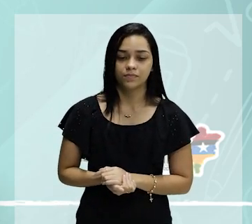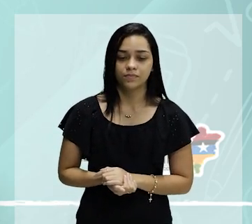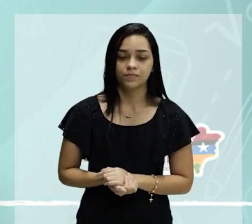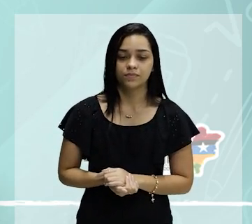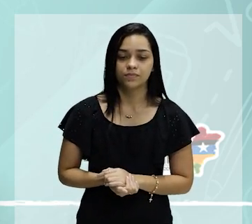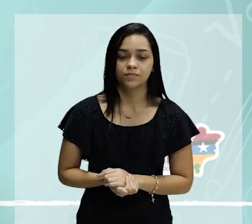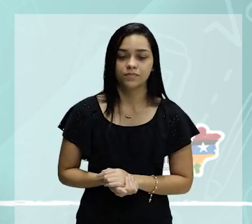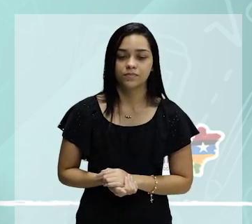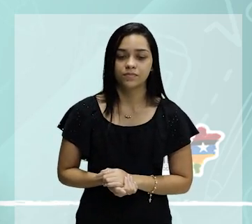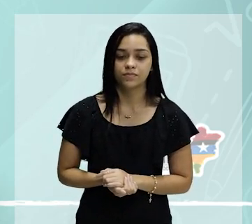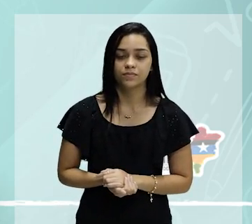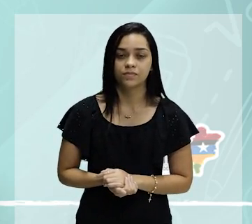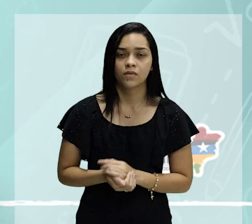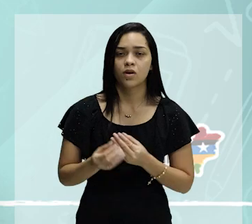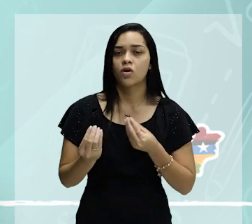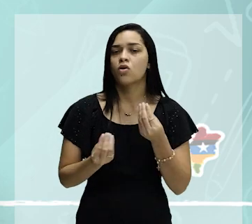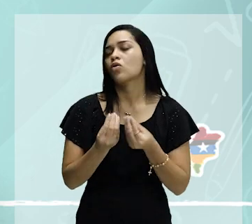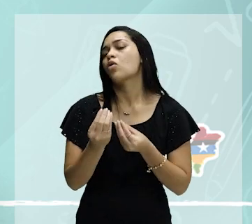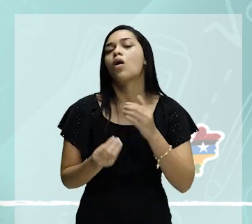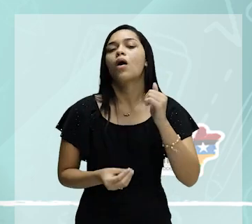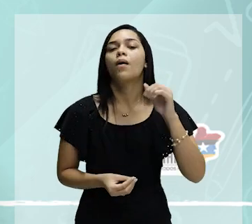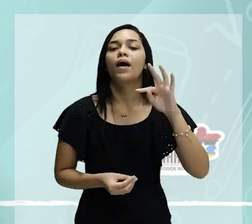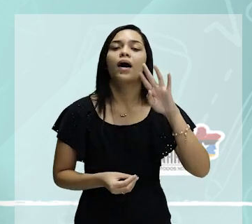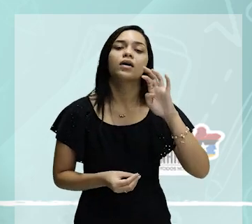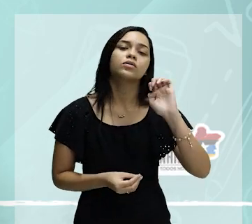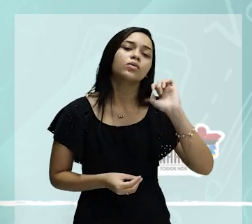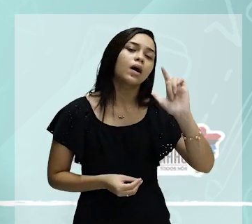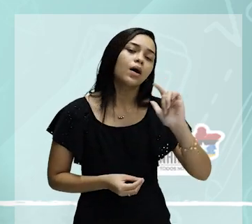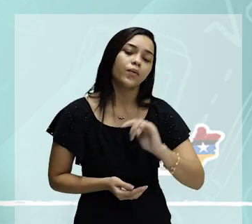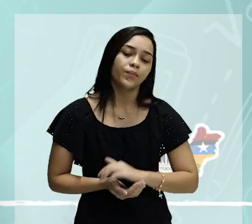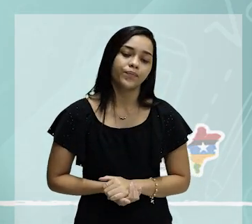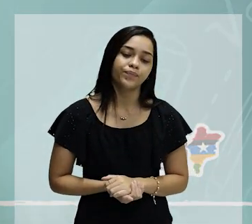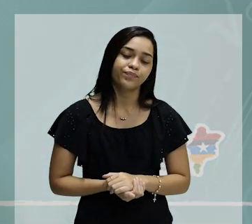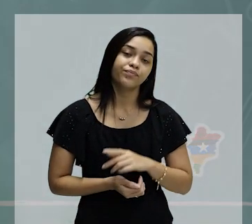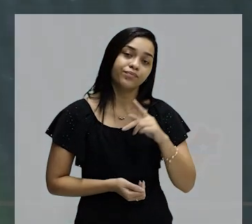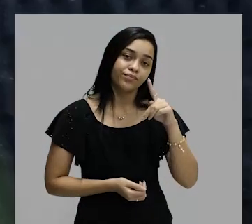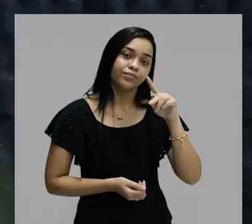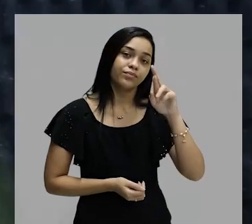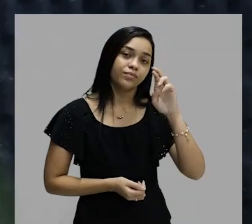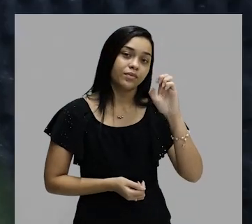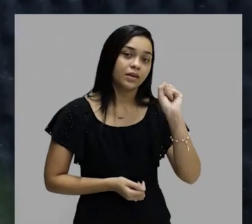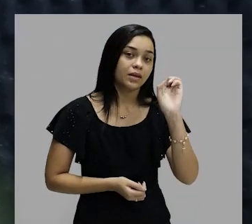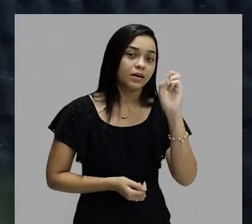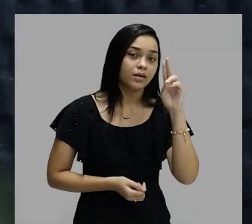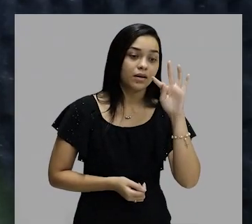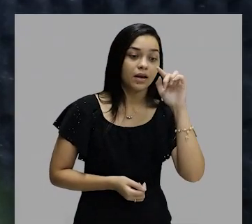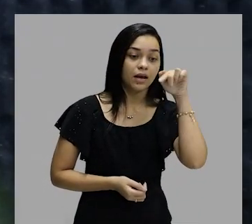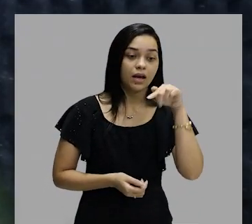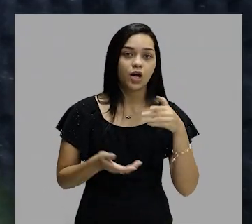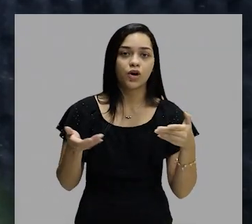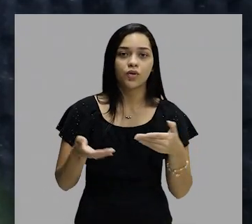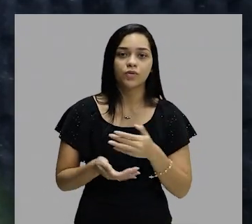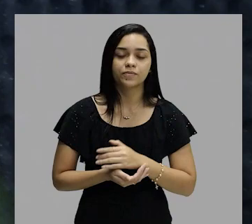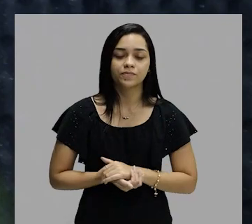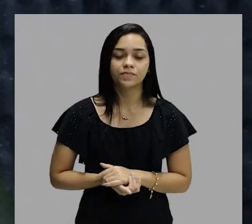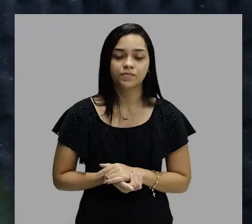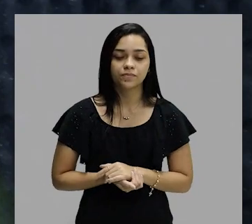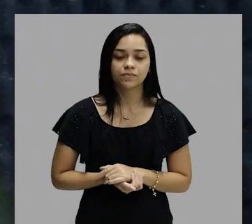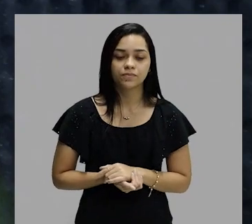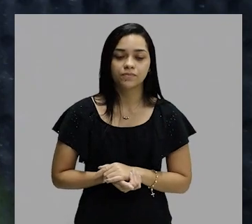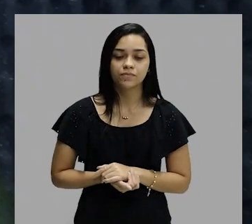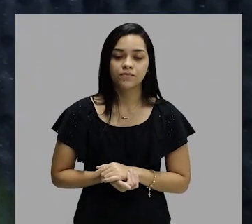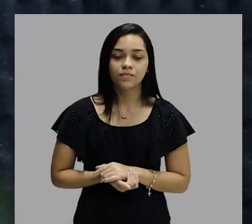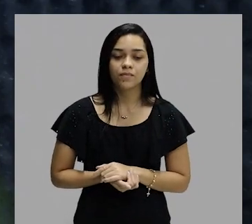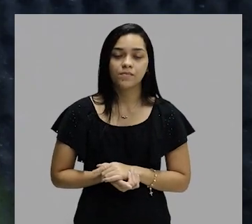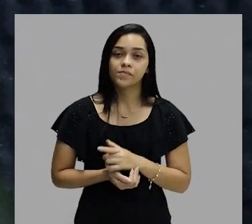de actual. Como que é atual em inglês, então, professora? Present. É aquilo do momento presente. Então, aqui